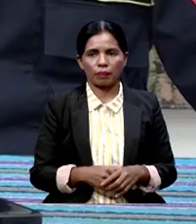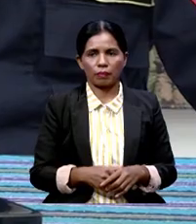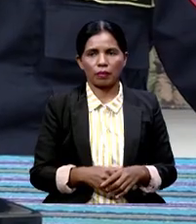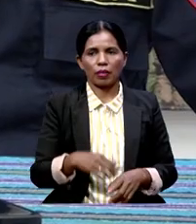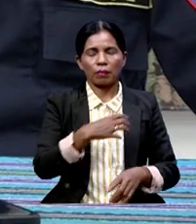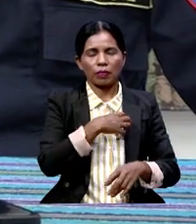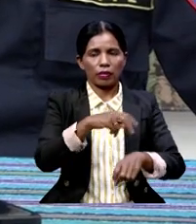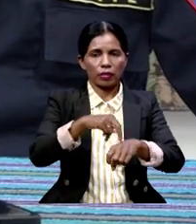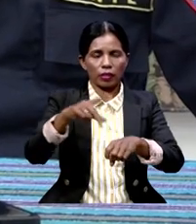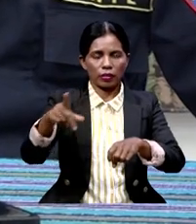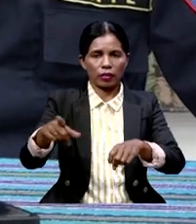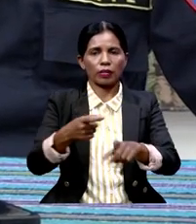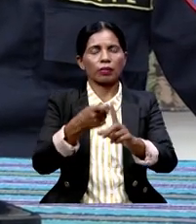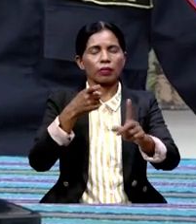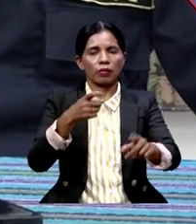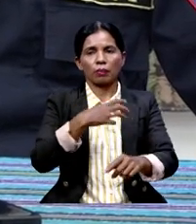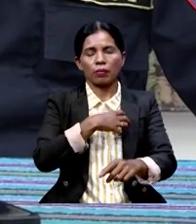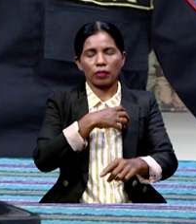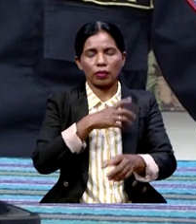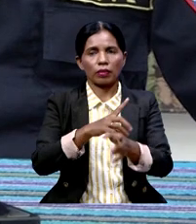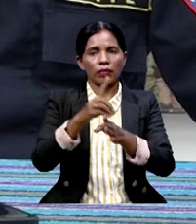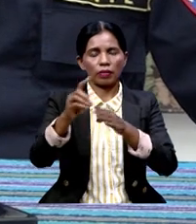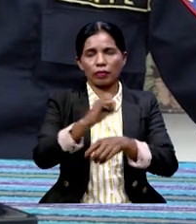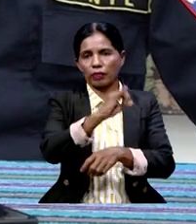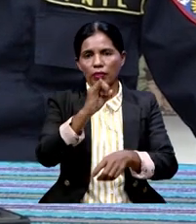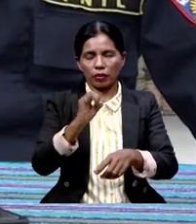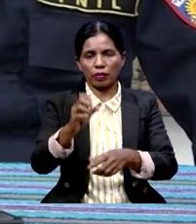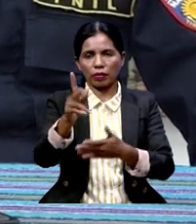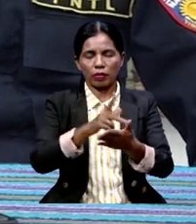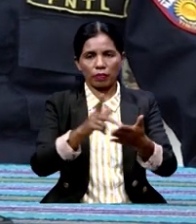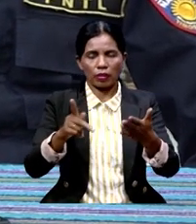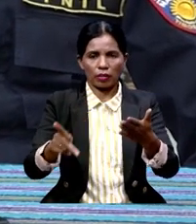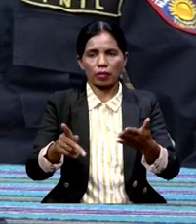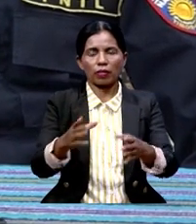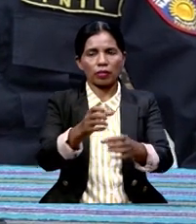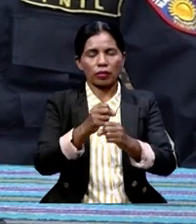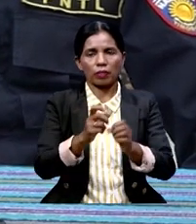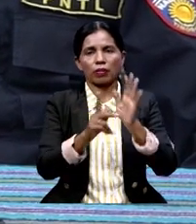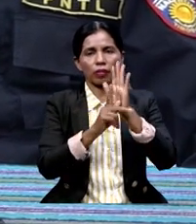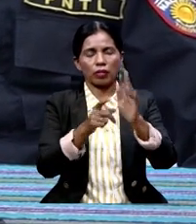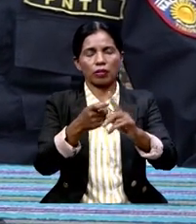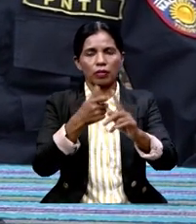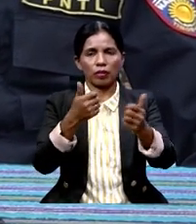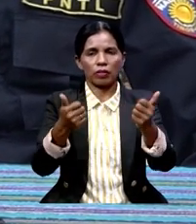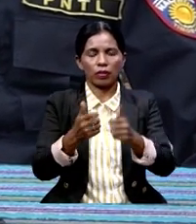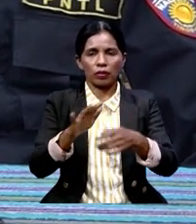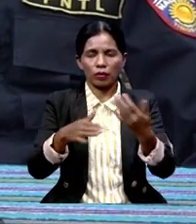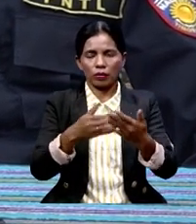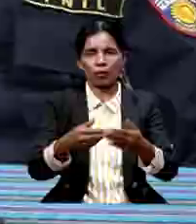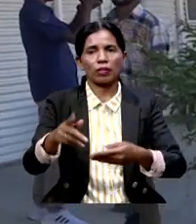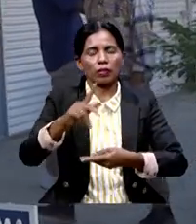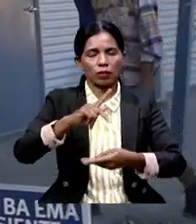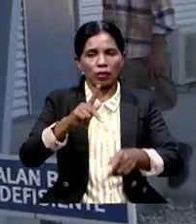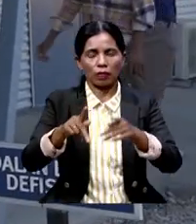Polícia Nacional Timor-Leste e Rússia Polícia Departamento de Investigação Criminal Nacional, simoqueise Rússia Autoridade Sira, onde assegura